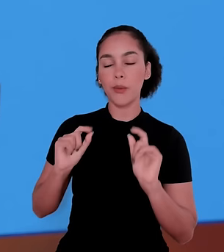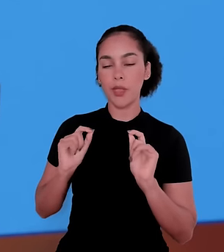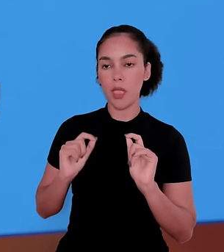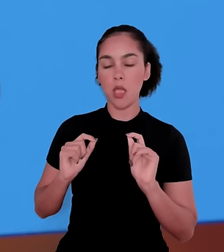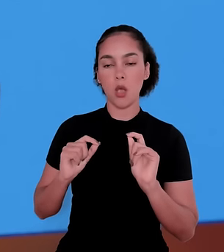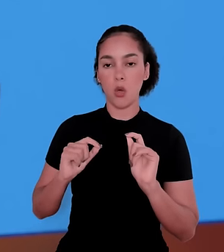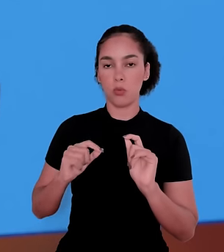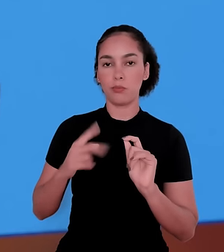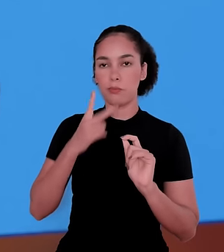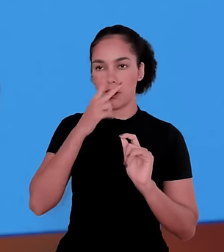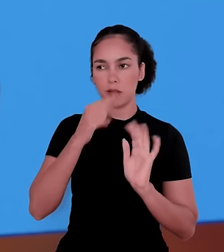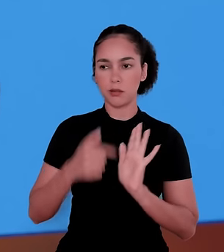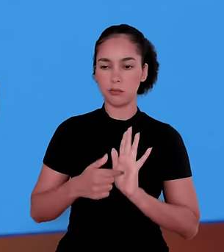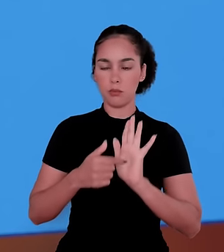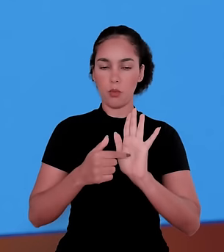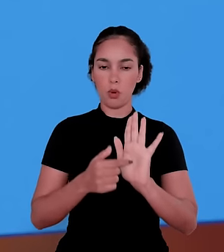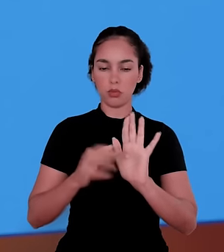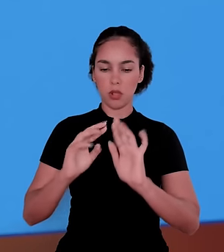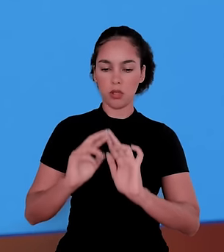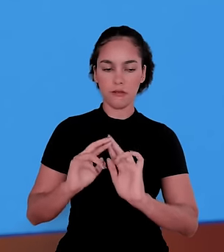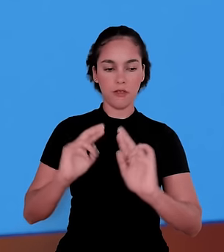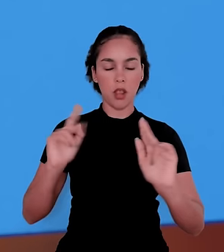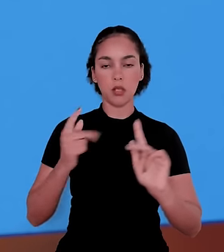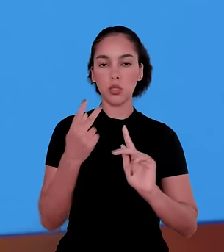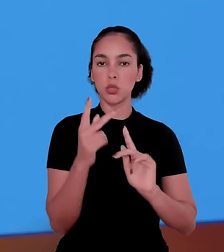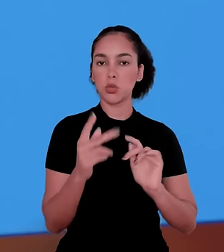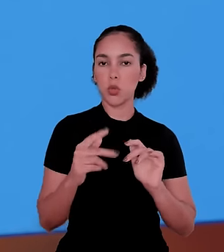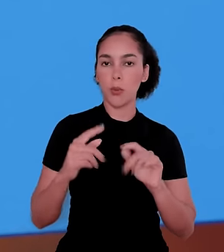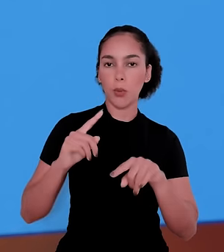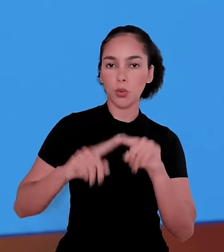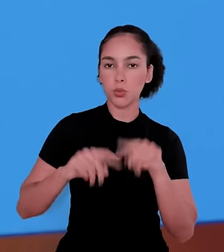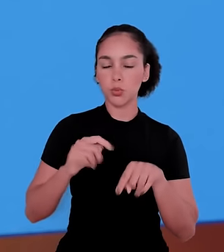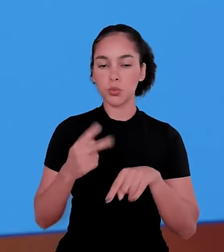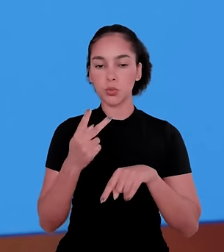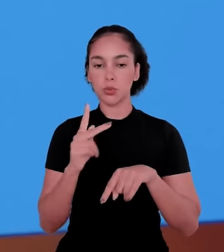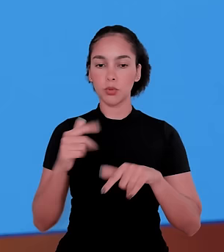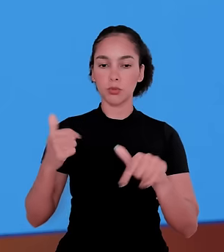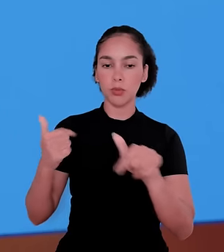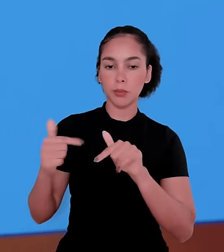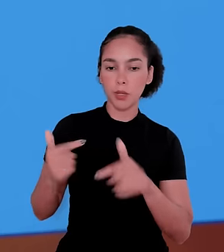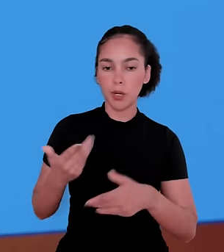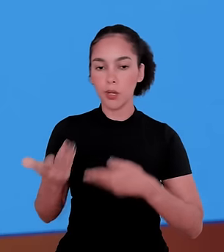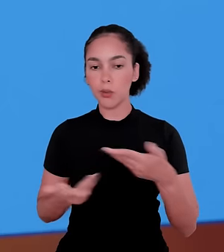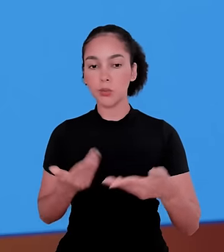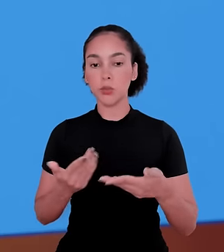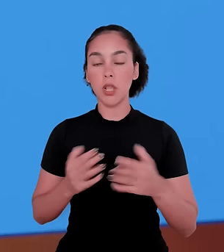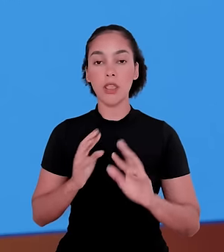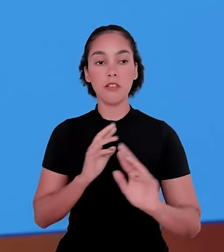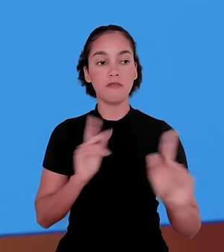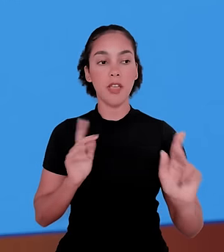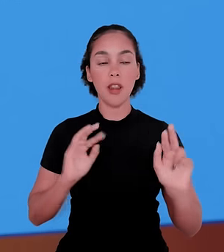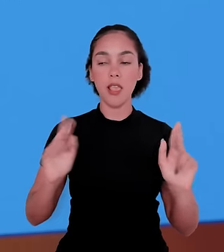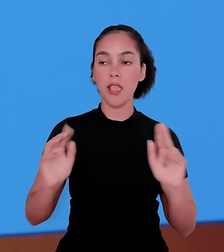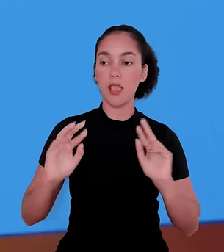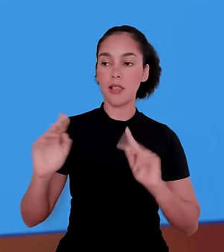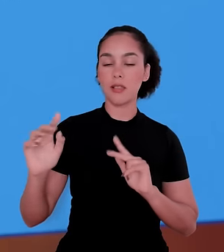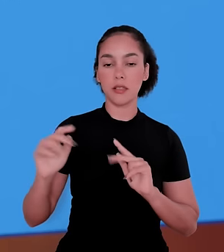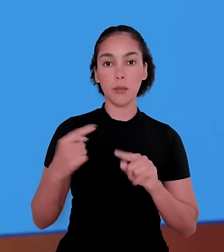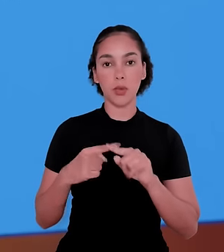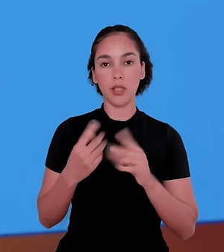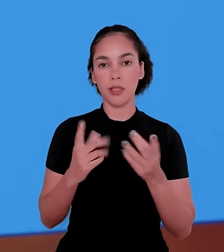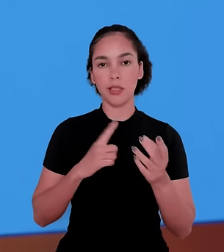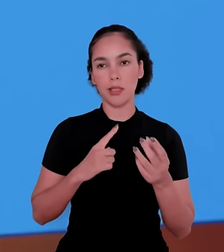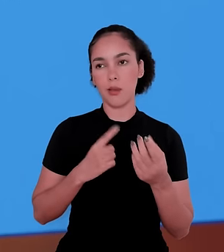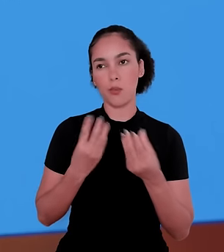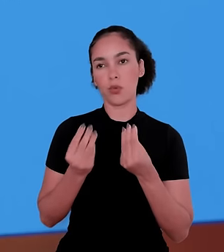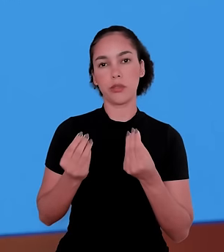distintivo que vai diferenciar aquele seu produto aquela sua atividade seu serviço de outro similar tá tá a